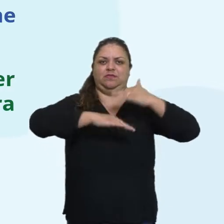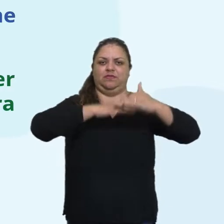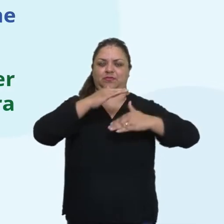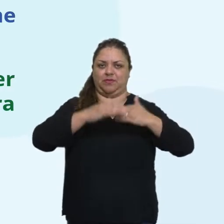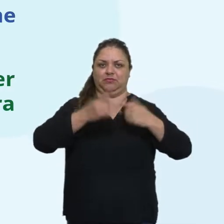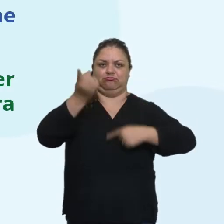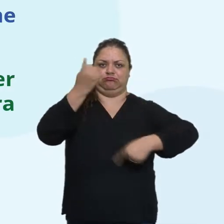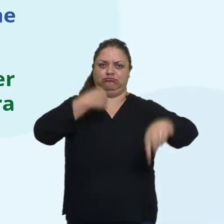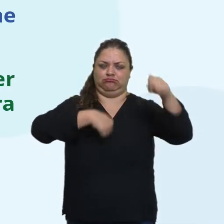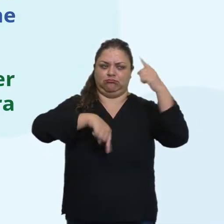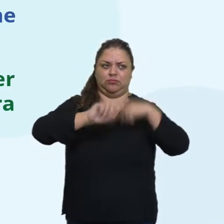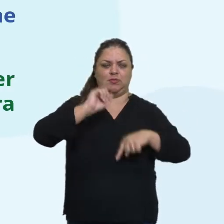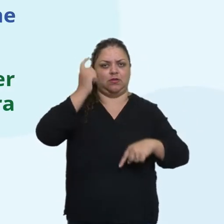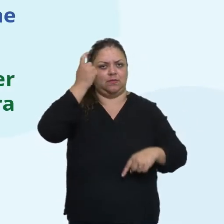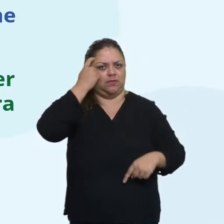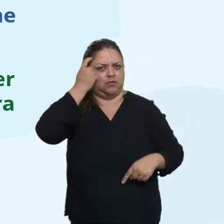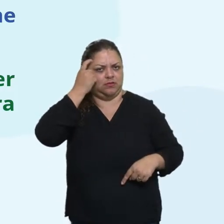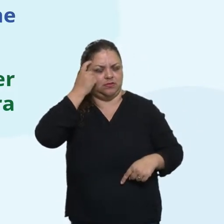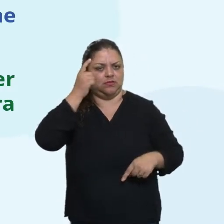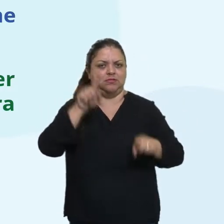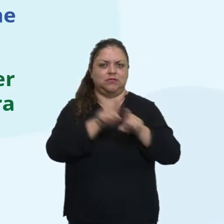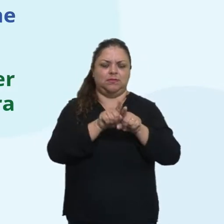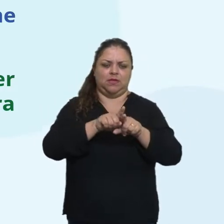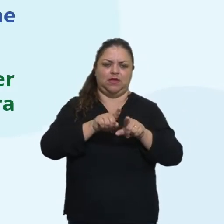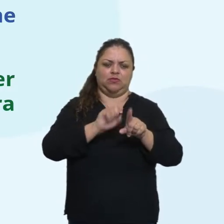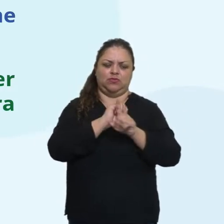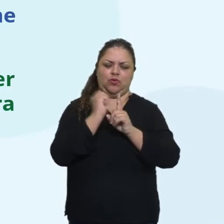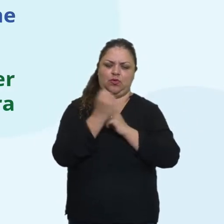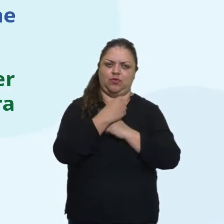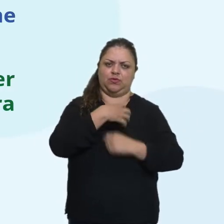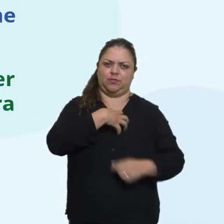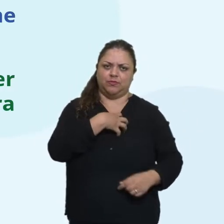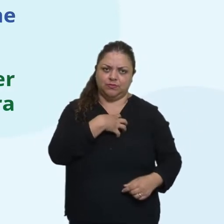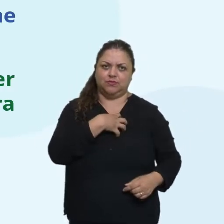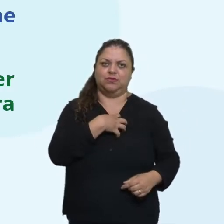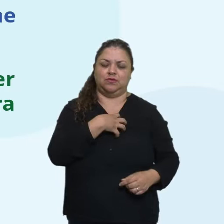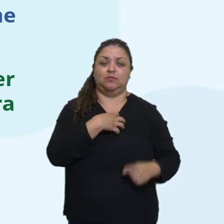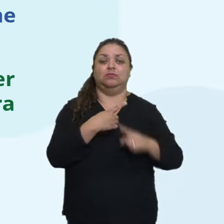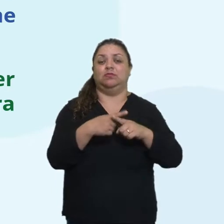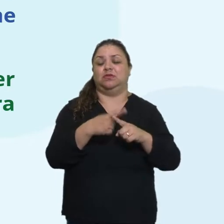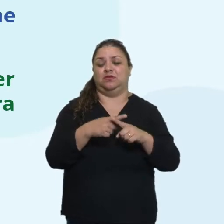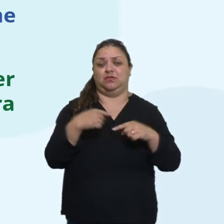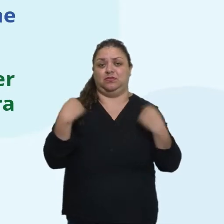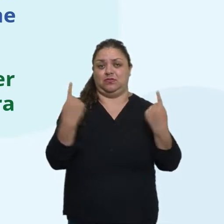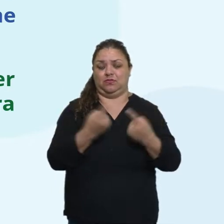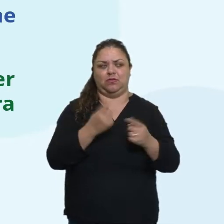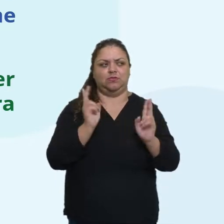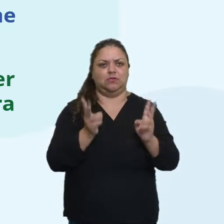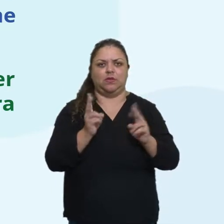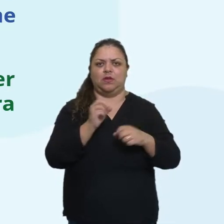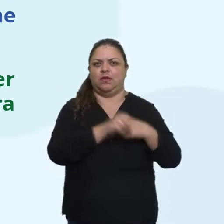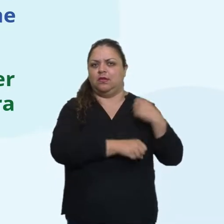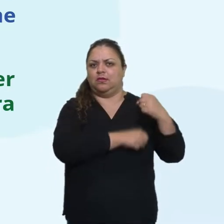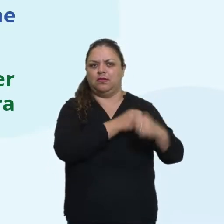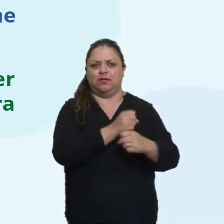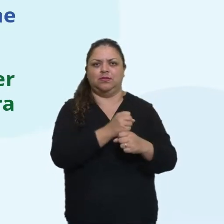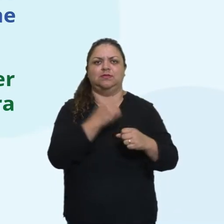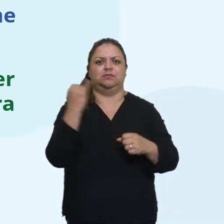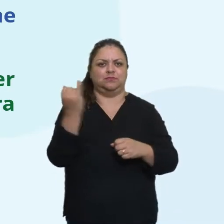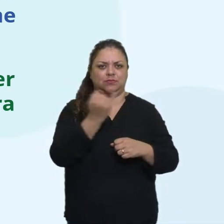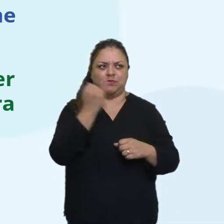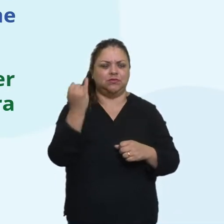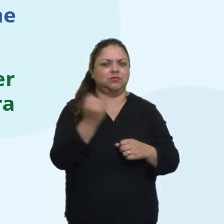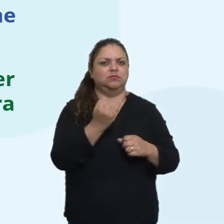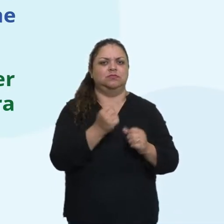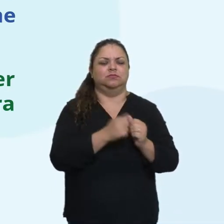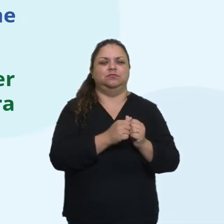ponto de vista cognitivo como ainda socioemocional porque nós tratamos aqui inclusive o ano inteiro que isso é indissociável